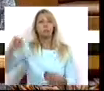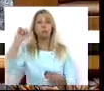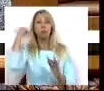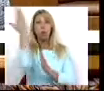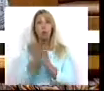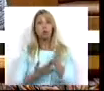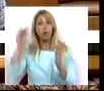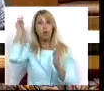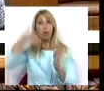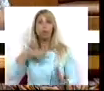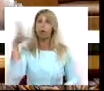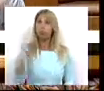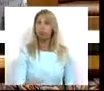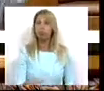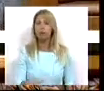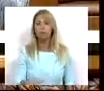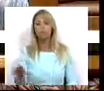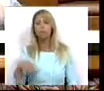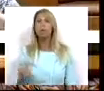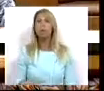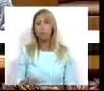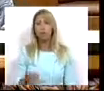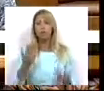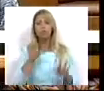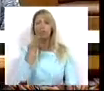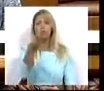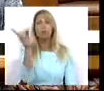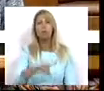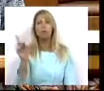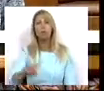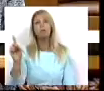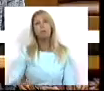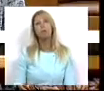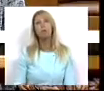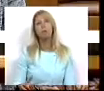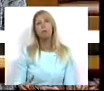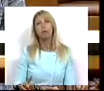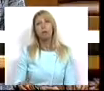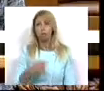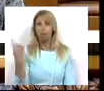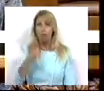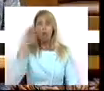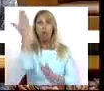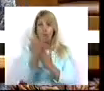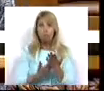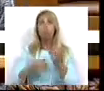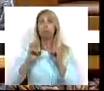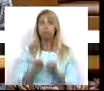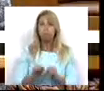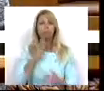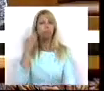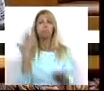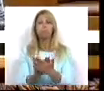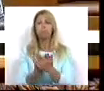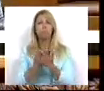da República Portuguesa. Os Verdes já têm dito várias vezes que a nossa Constituição constitui um